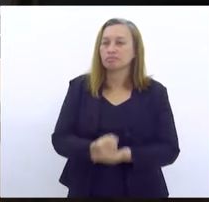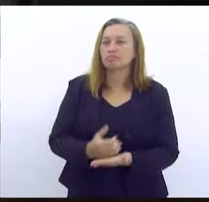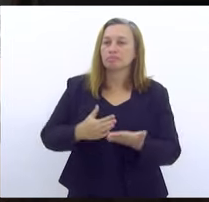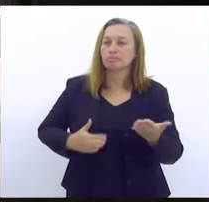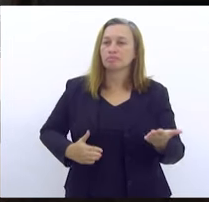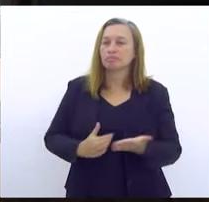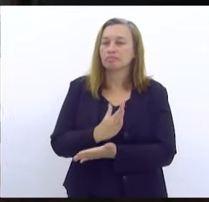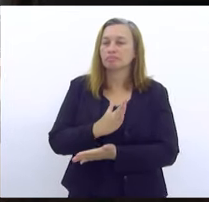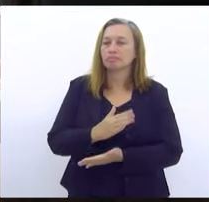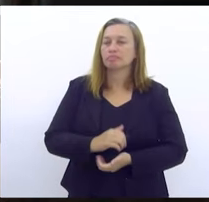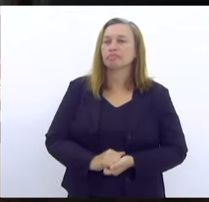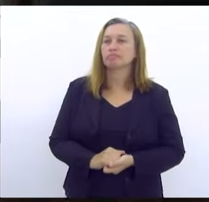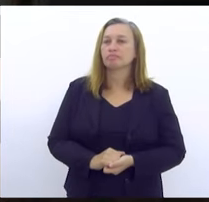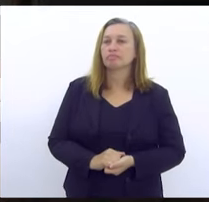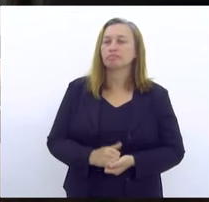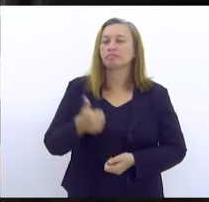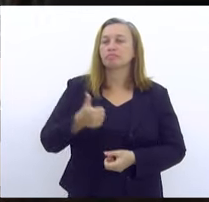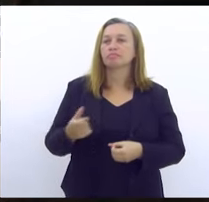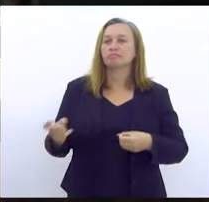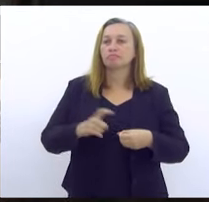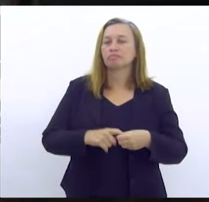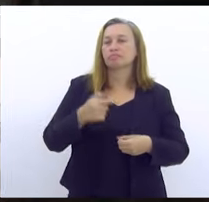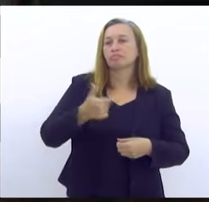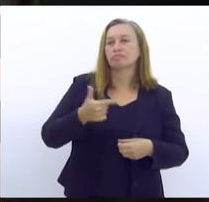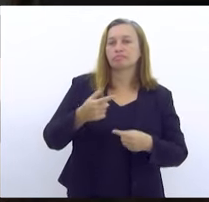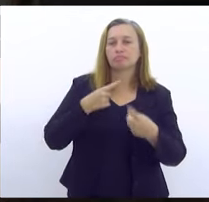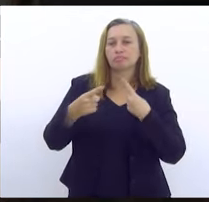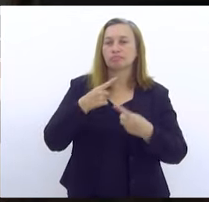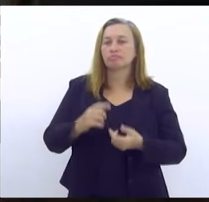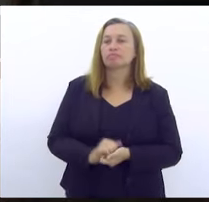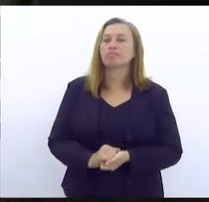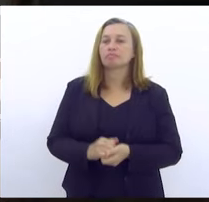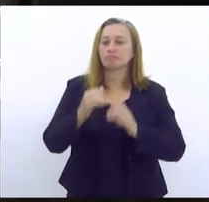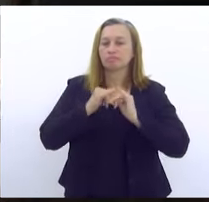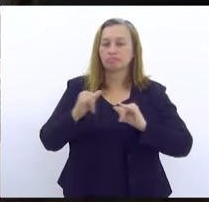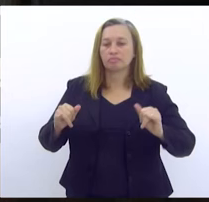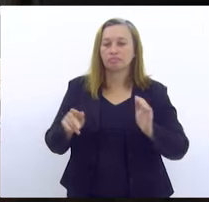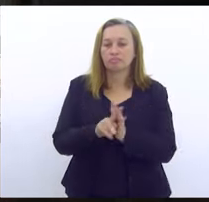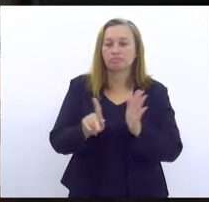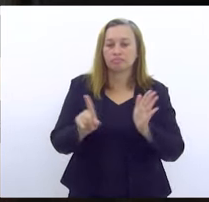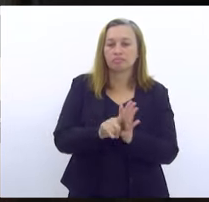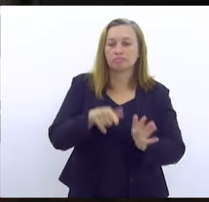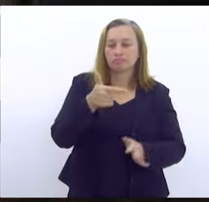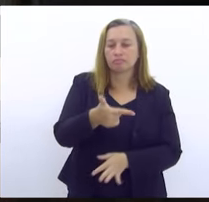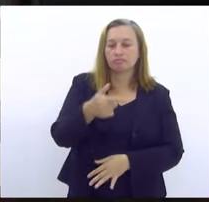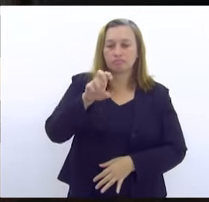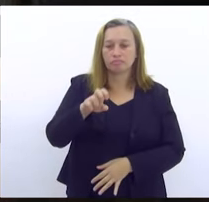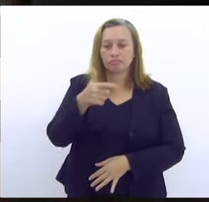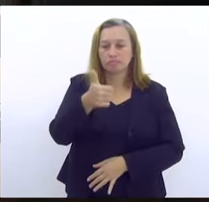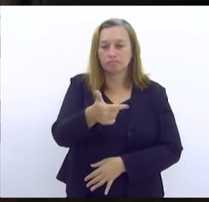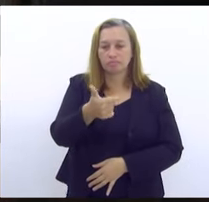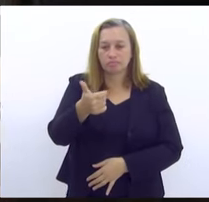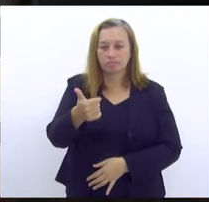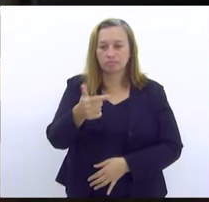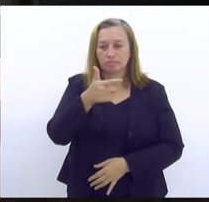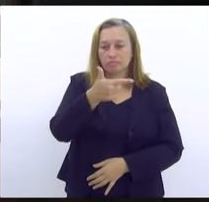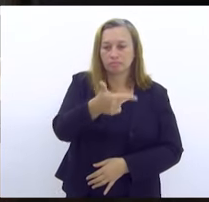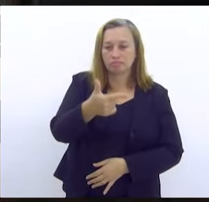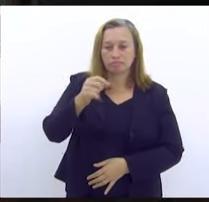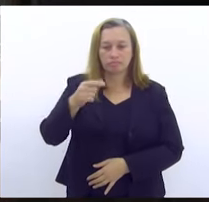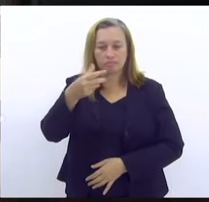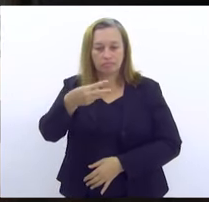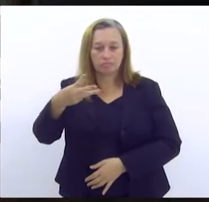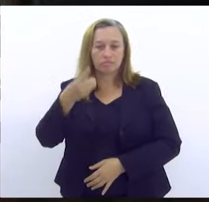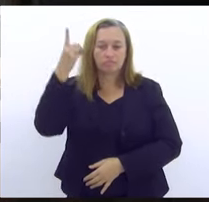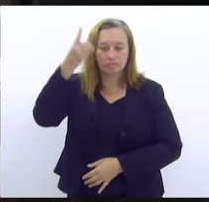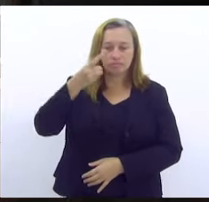estão. Aprovado em primeiro, retorno em segundo. Anuncio o projeto 2512 de 23, de autoria do deputado Chico